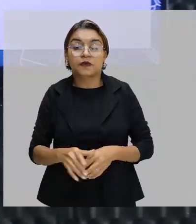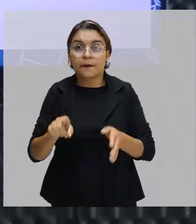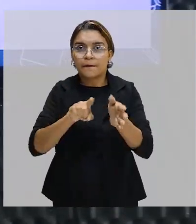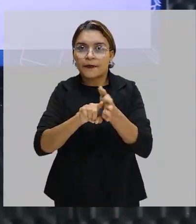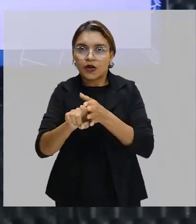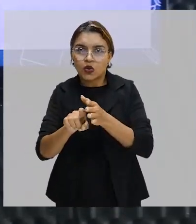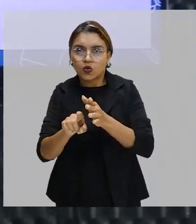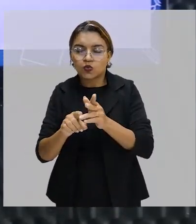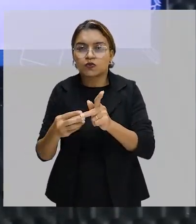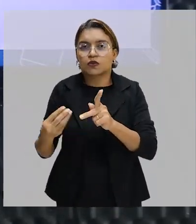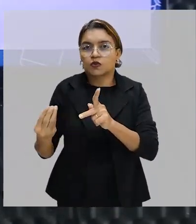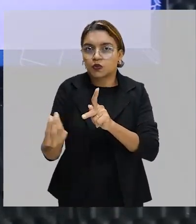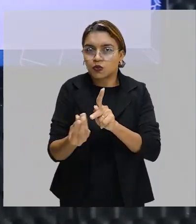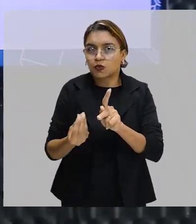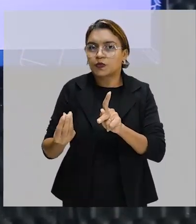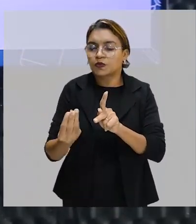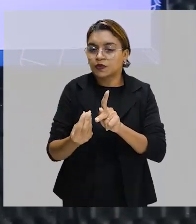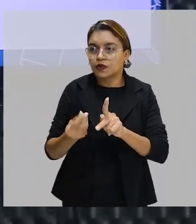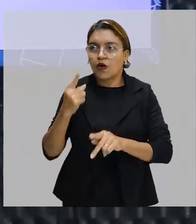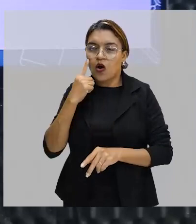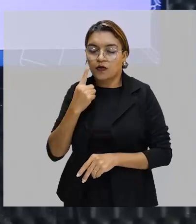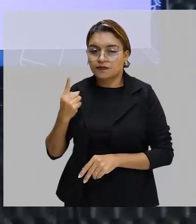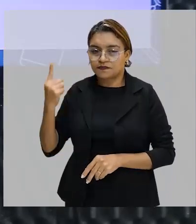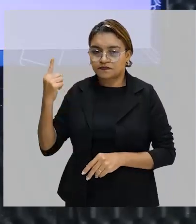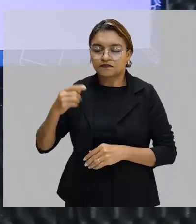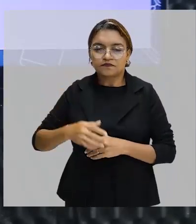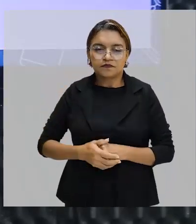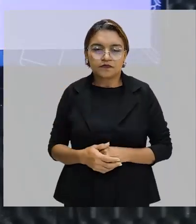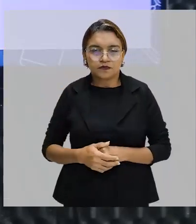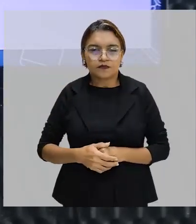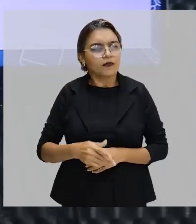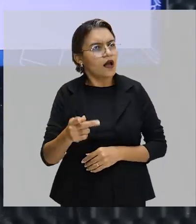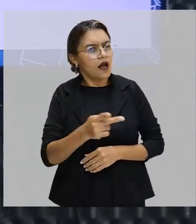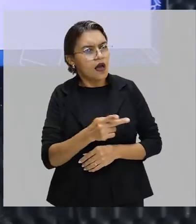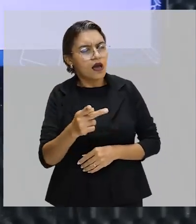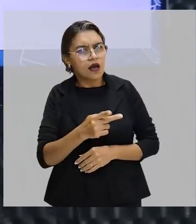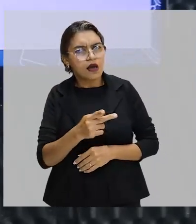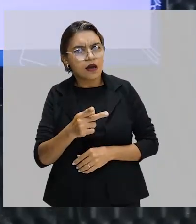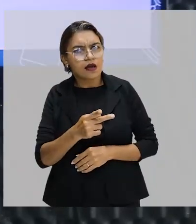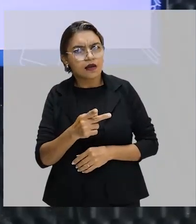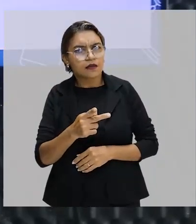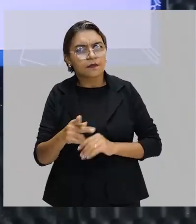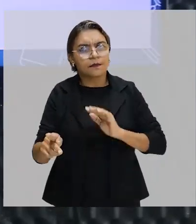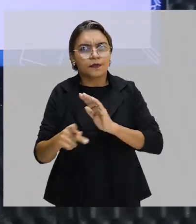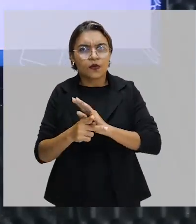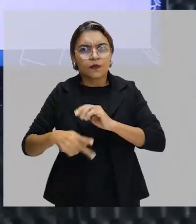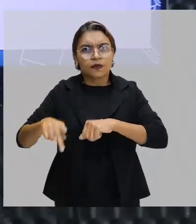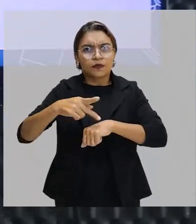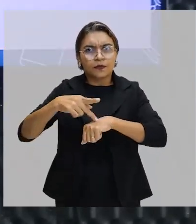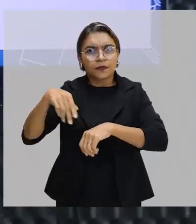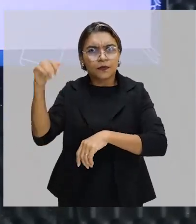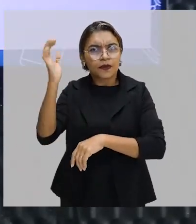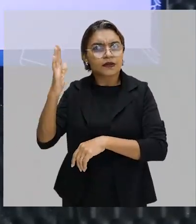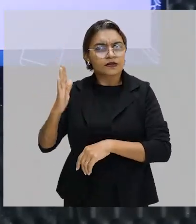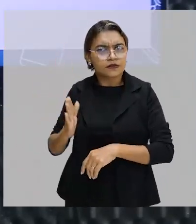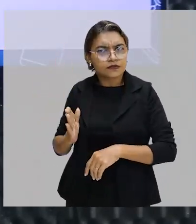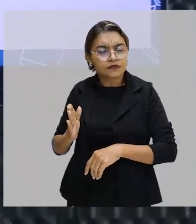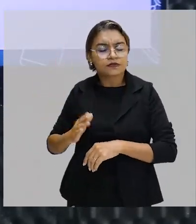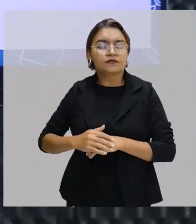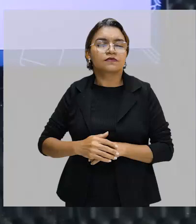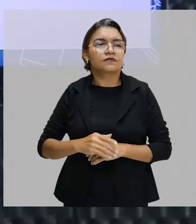plural, are they from Brazil? Eles ou elas são do Brasil? Possibilidade de